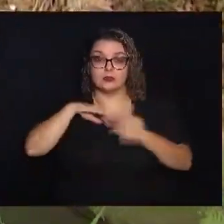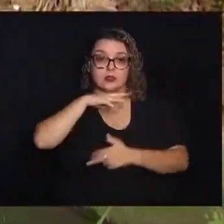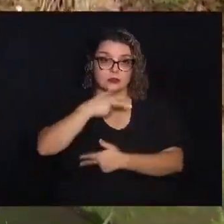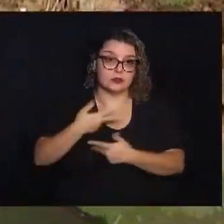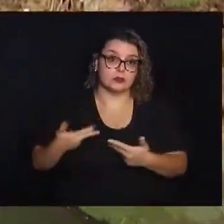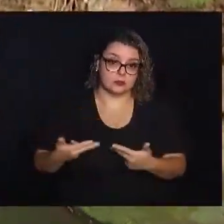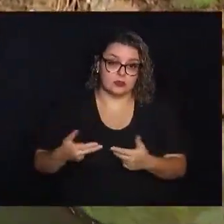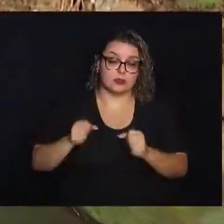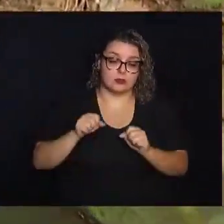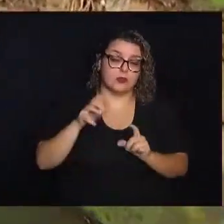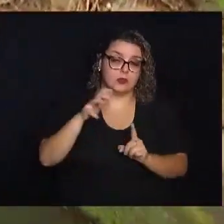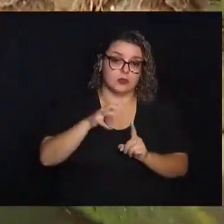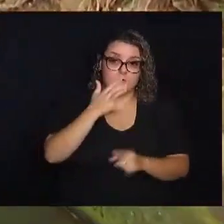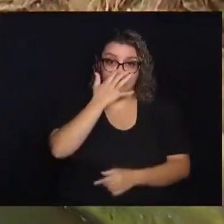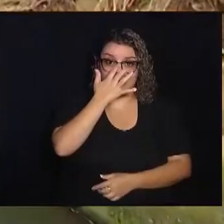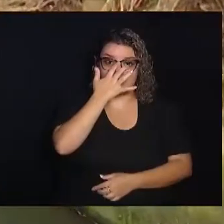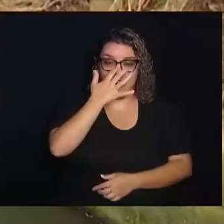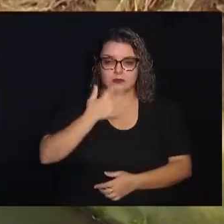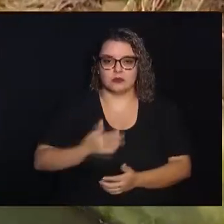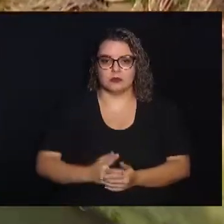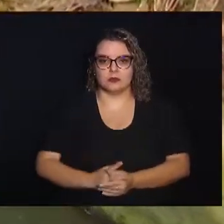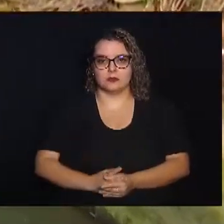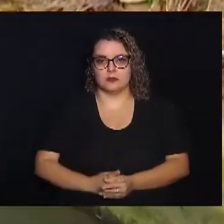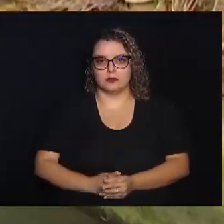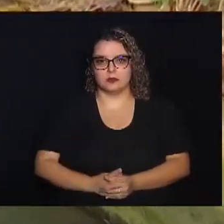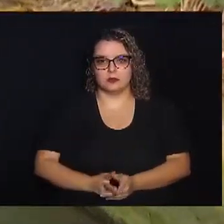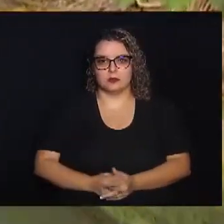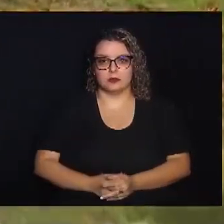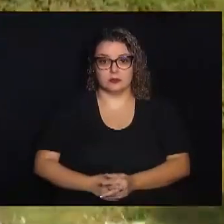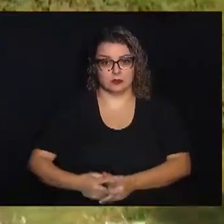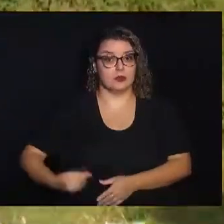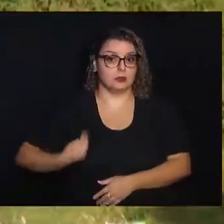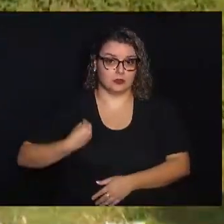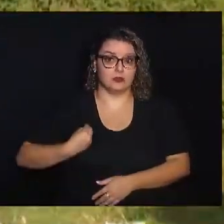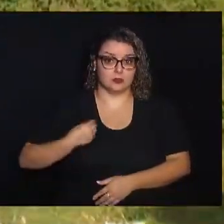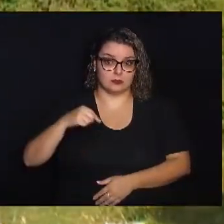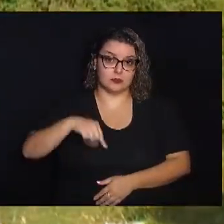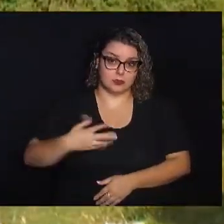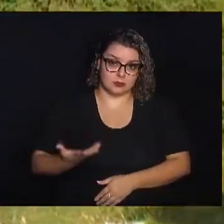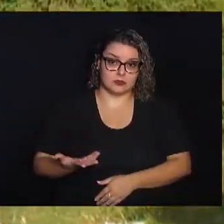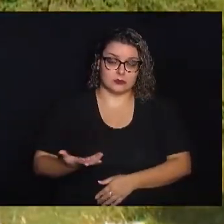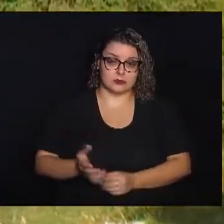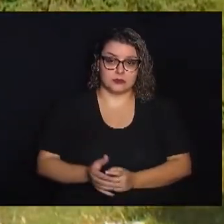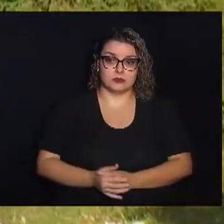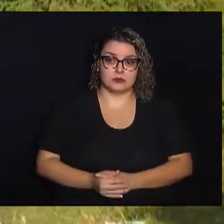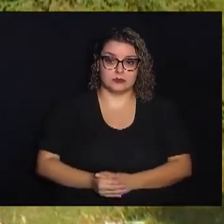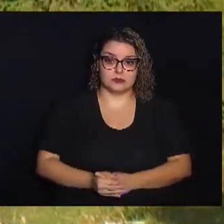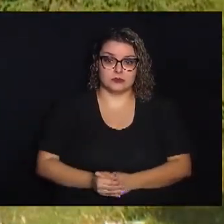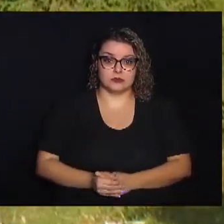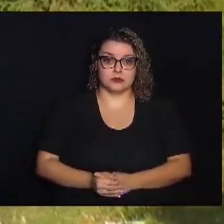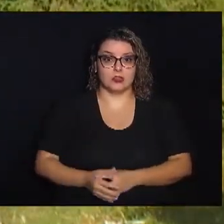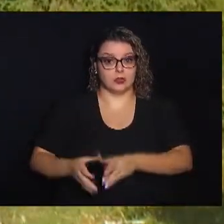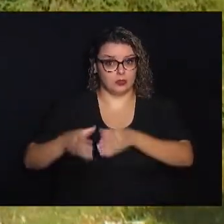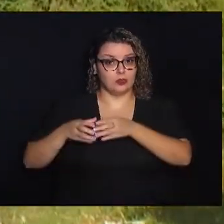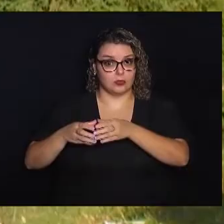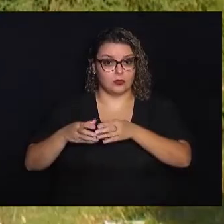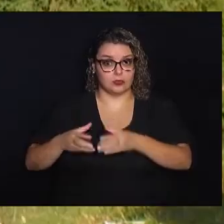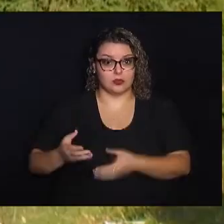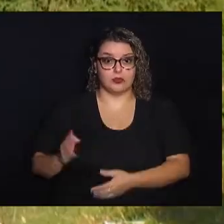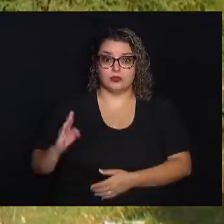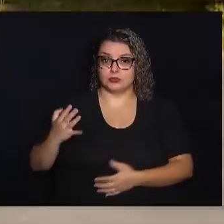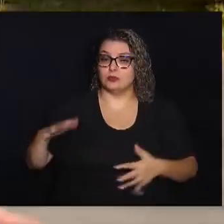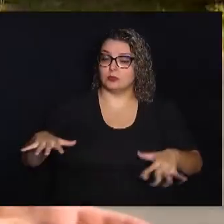afetar muito a vivência, né, aqui, né, a convivência desses biomas que estão